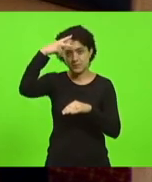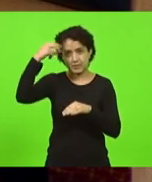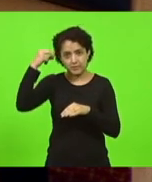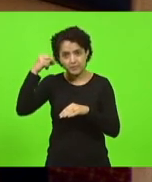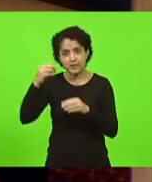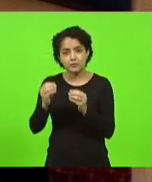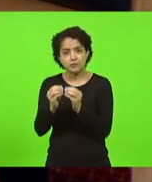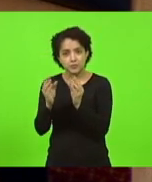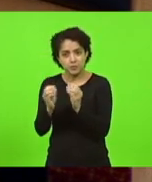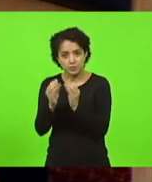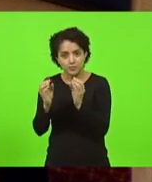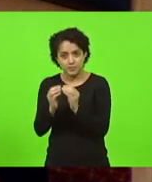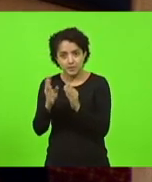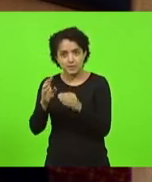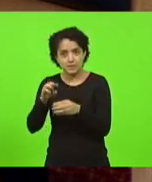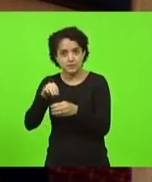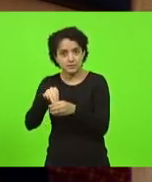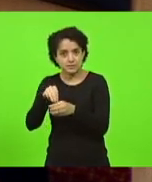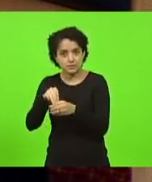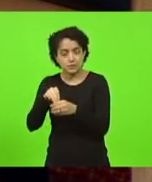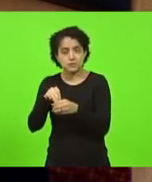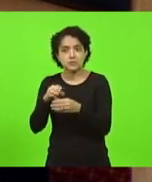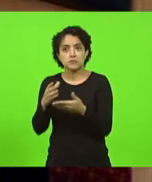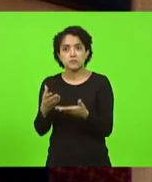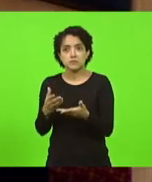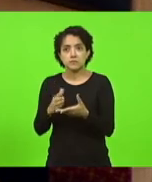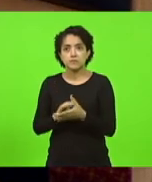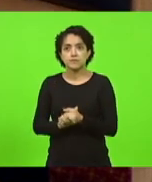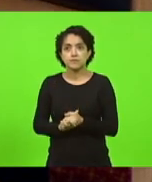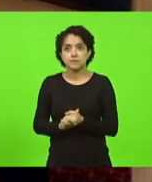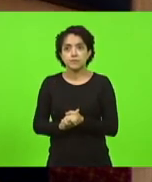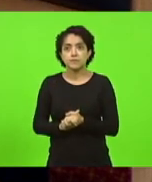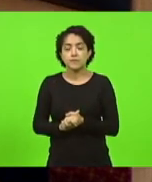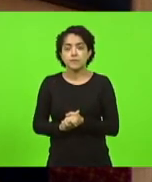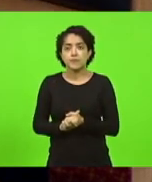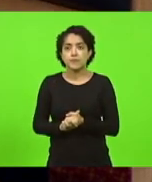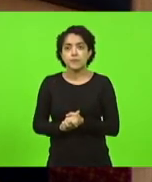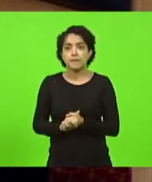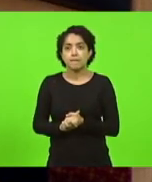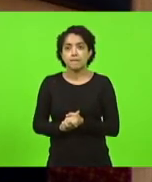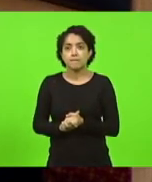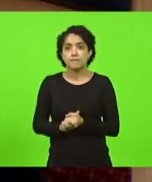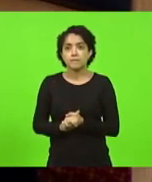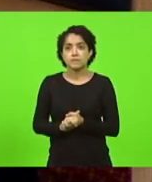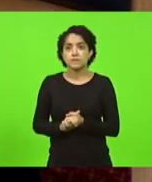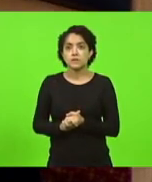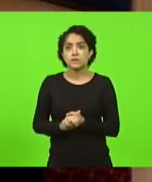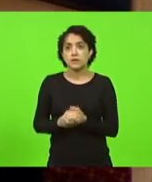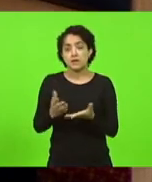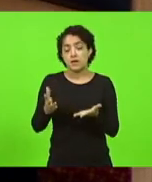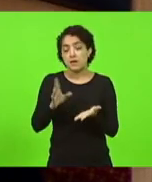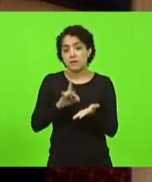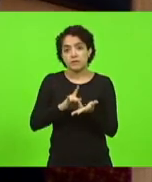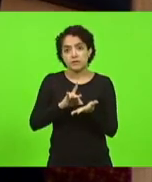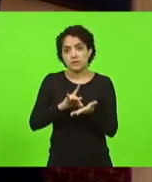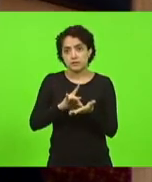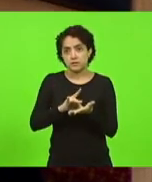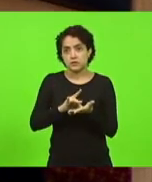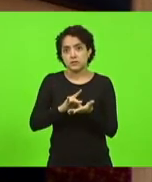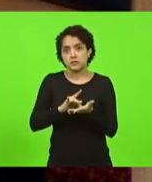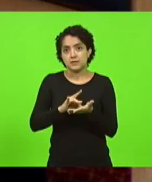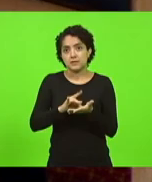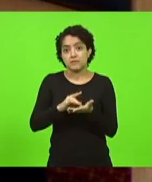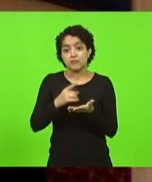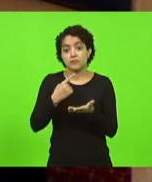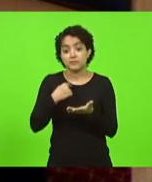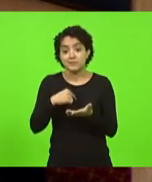o meu tempo de movimento estudantil fala por si. É evidente que não só por minha vontade, mas